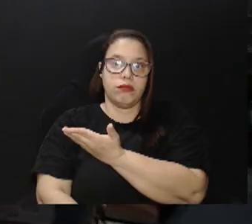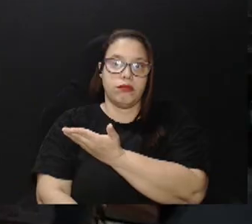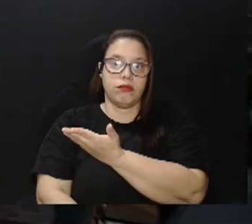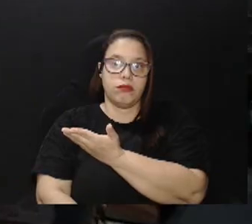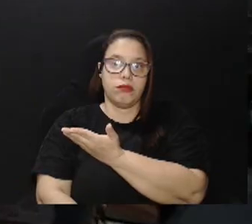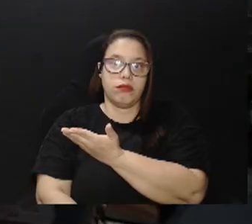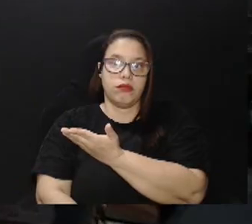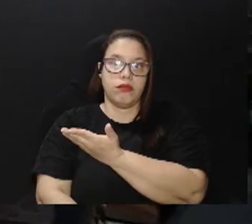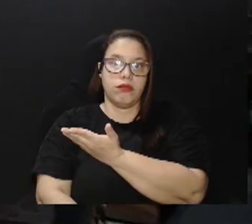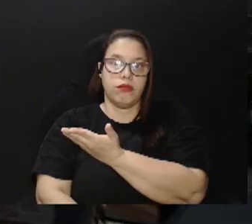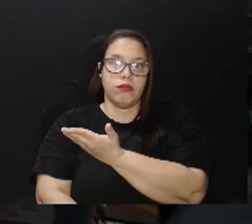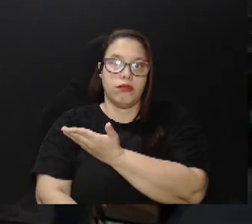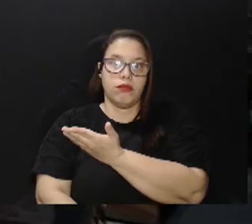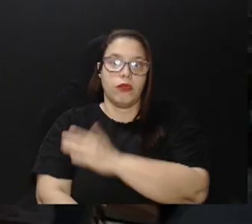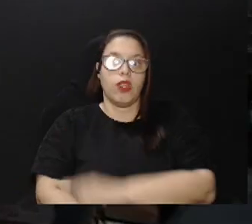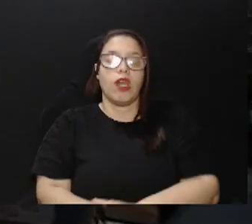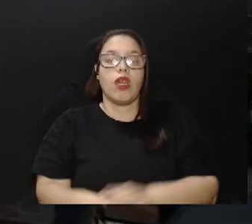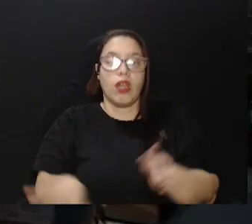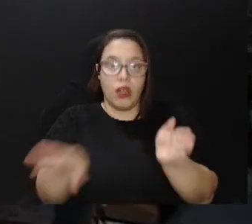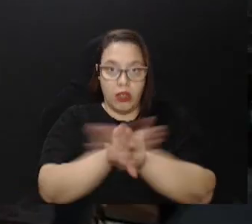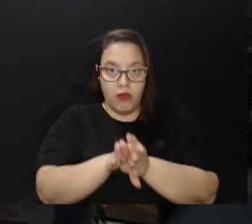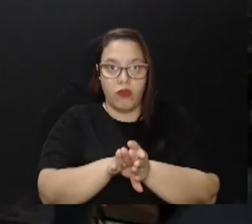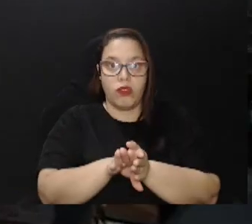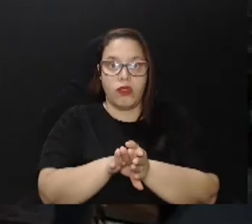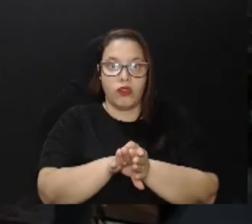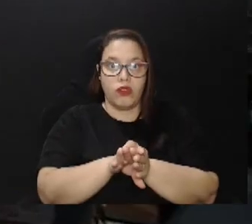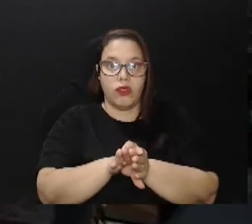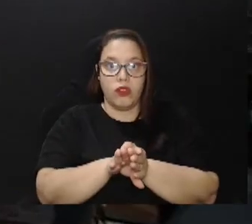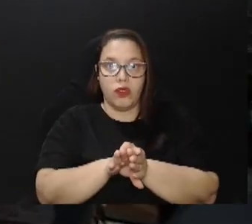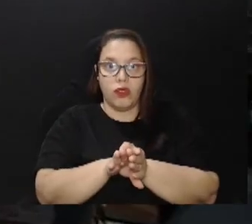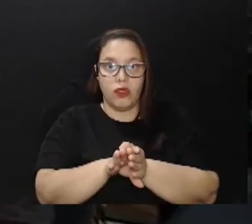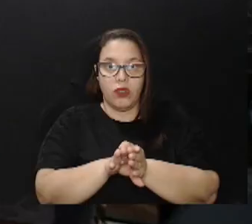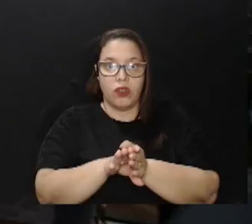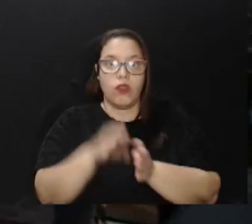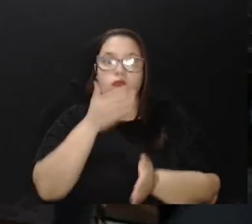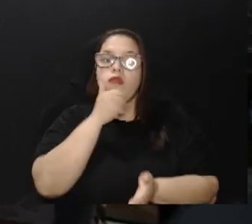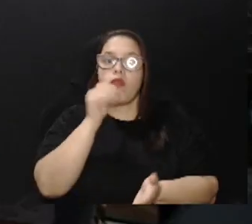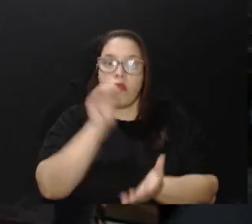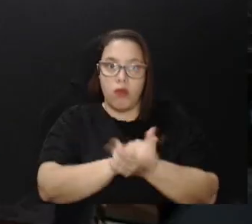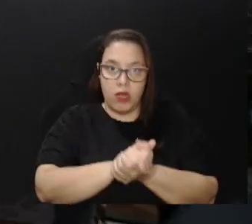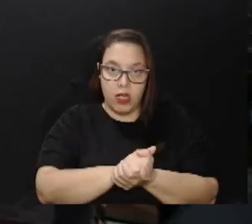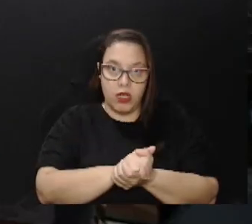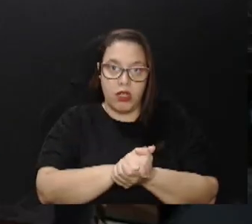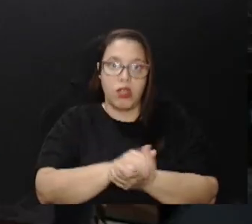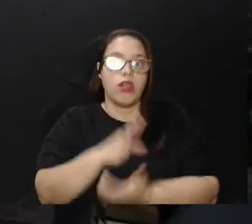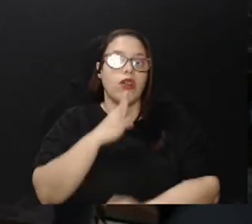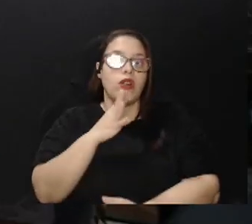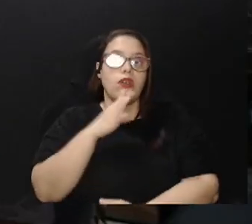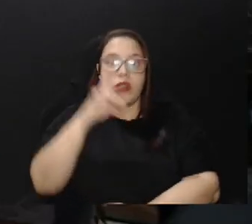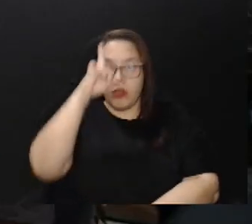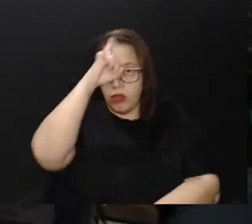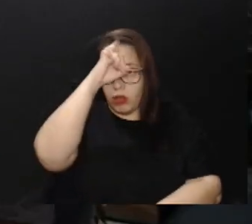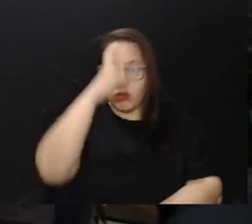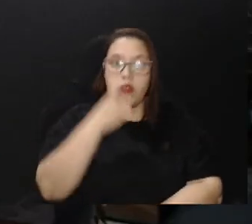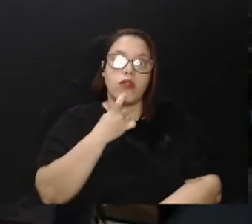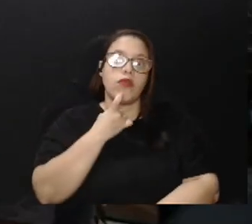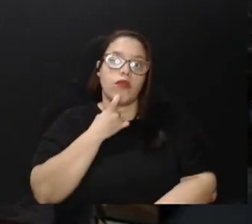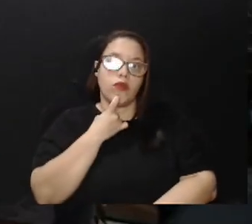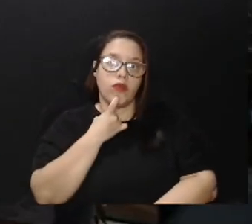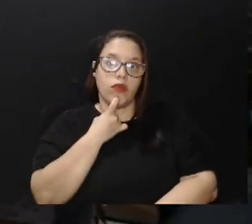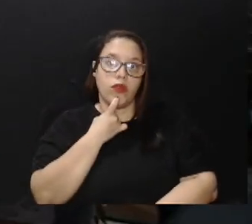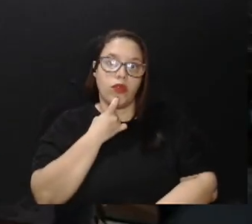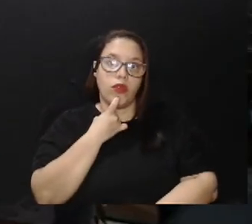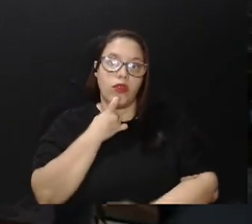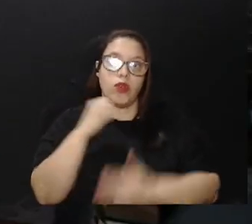Então ela veio com o marido, conheceu o hospital, Campinas, né, o Instituto Agronômico, que